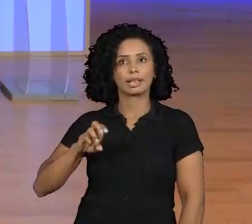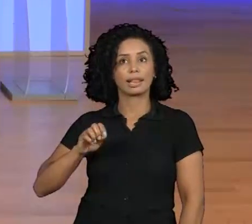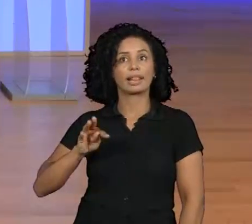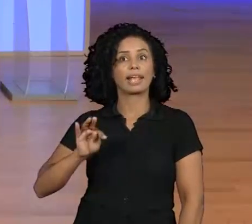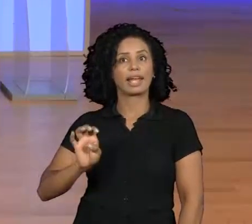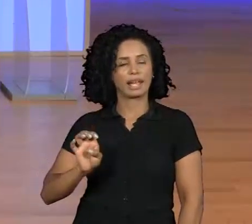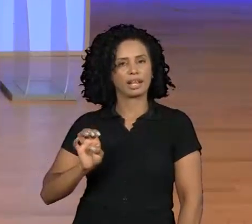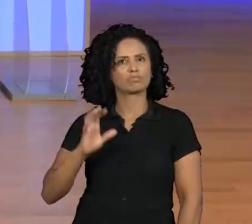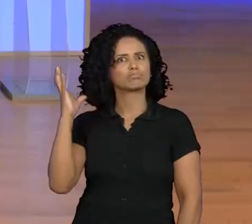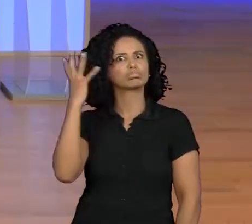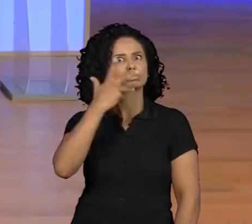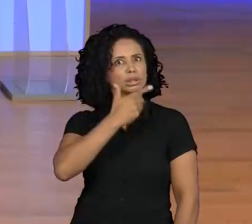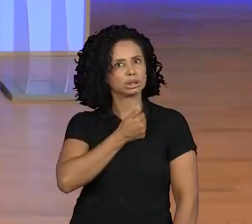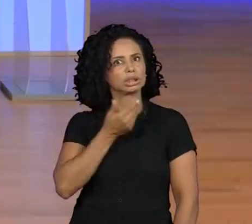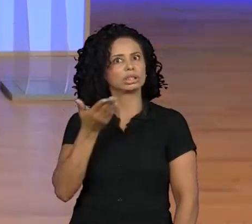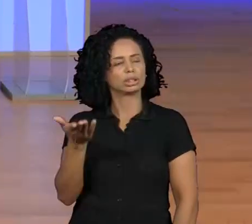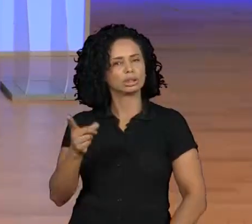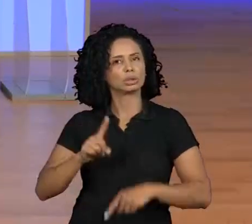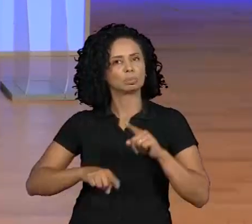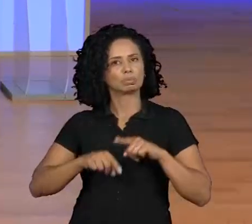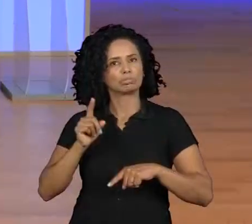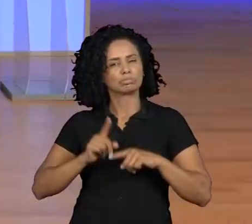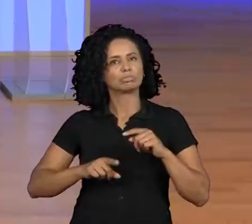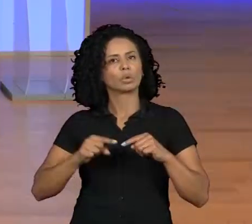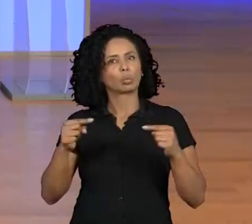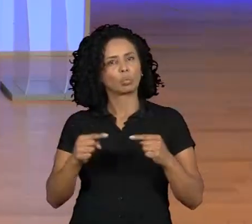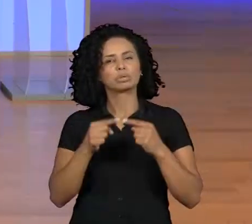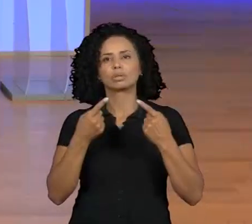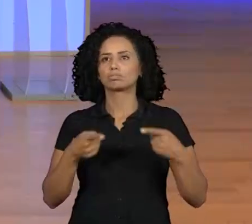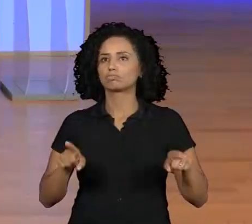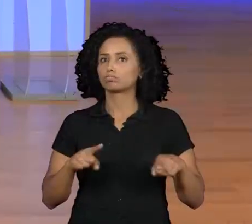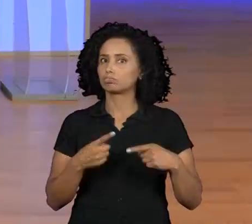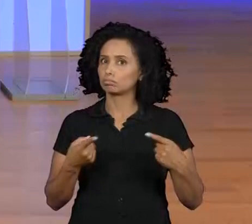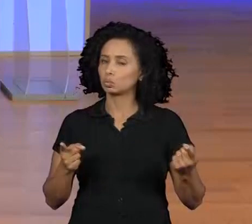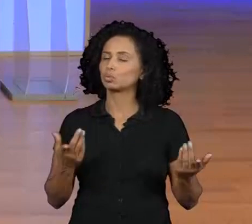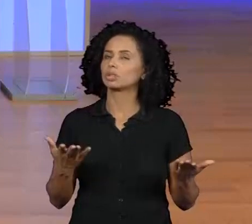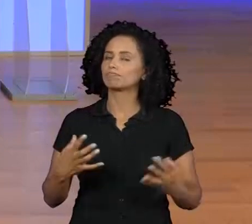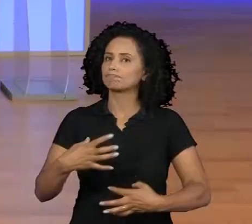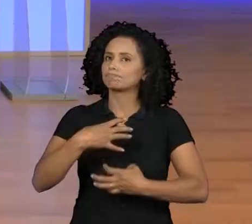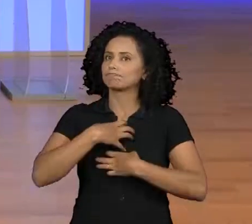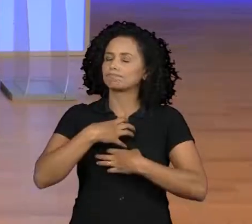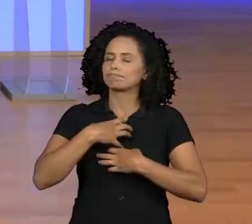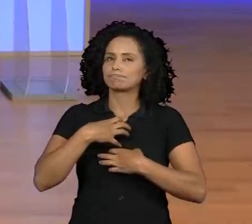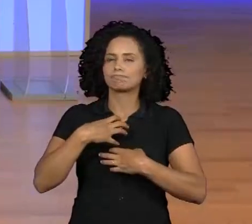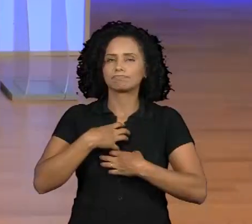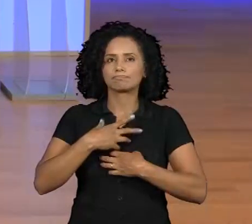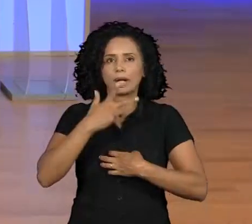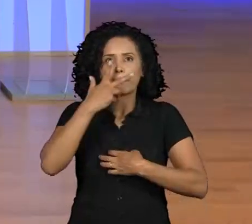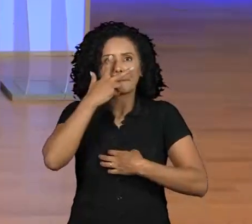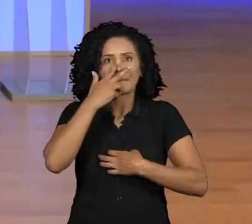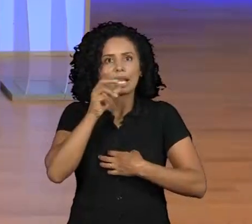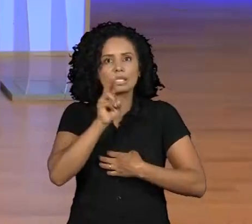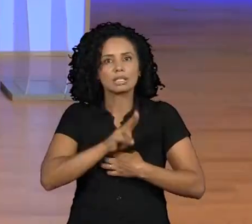desse instrumento. A música que utiliza, que é uma linguagem,